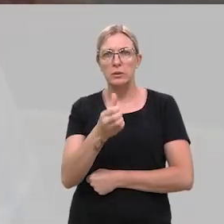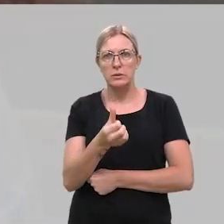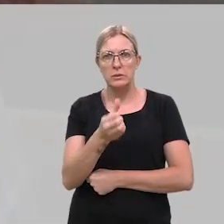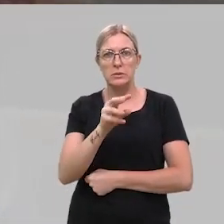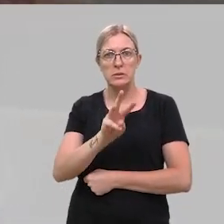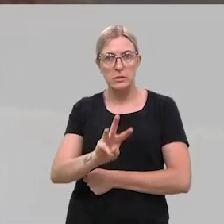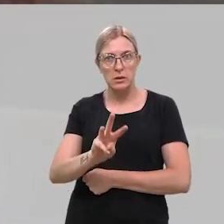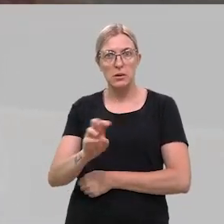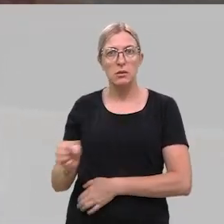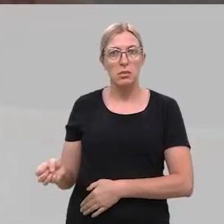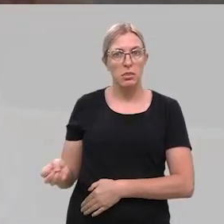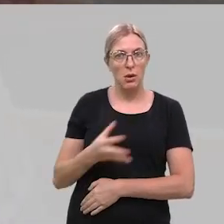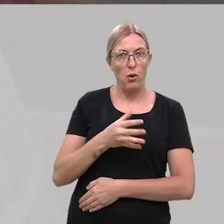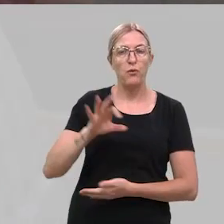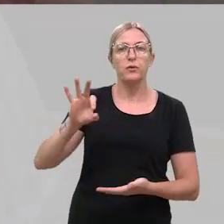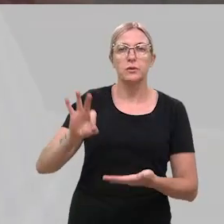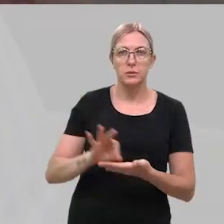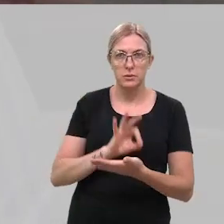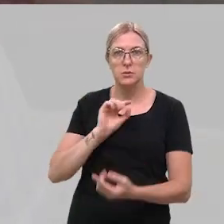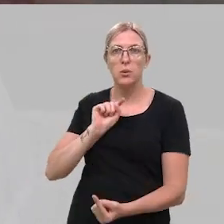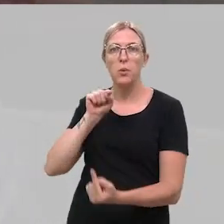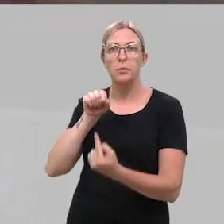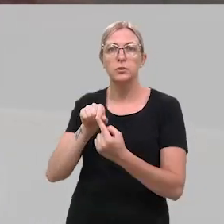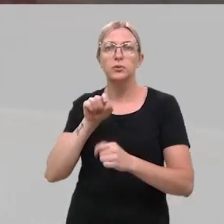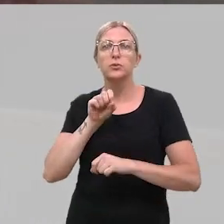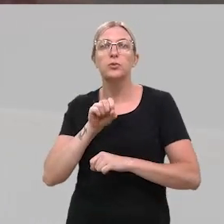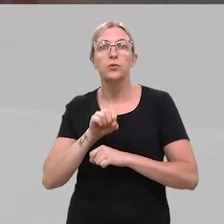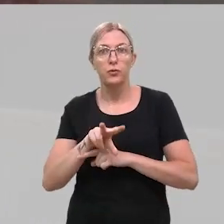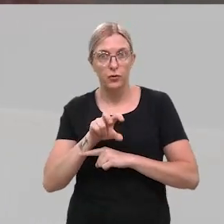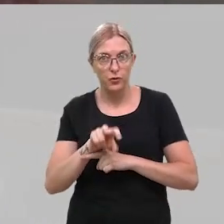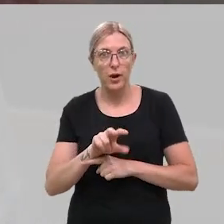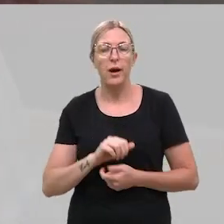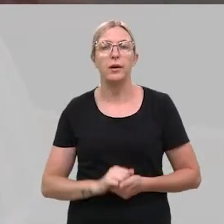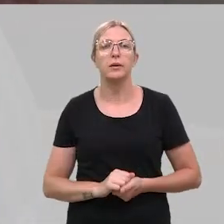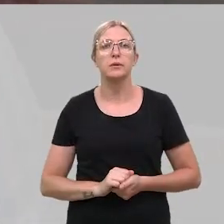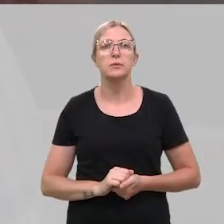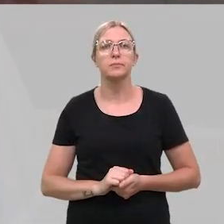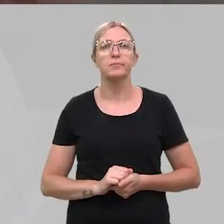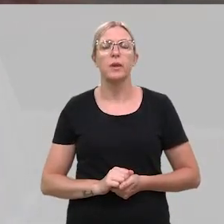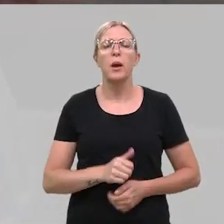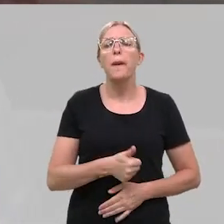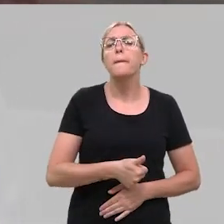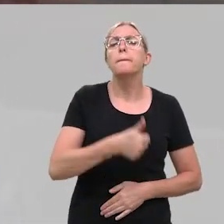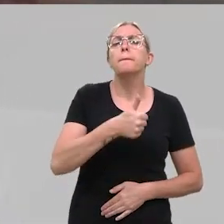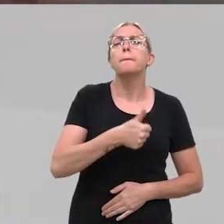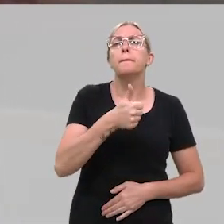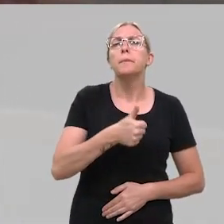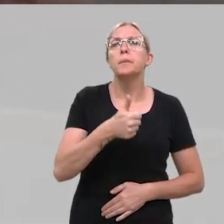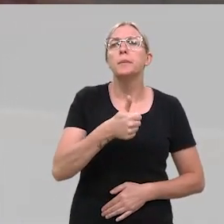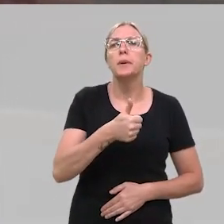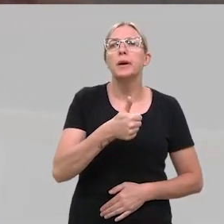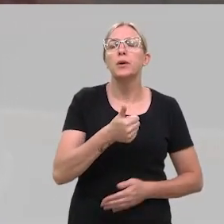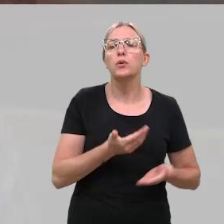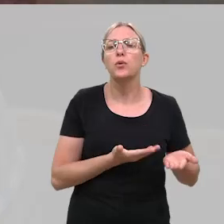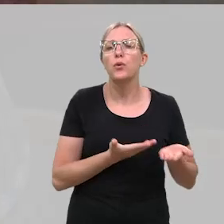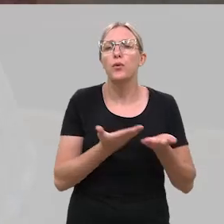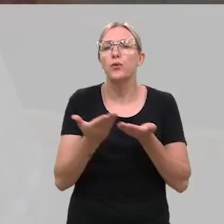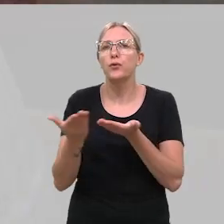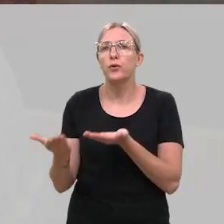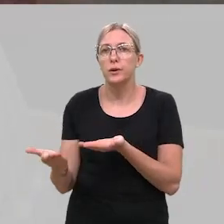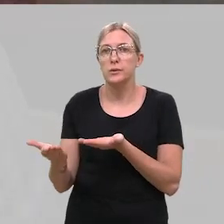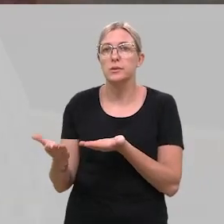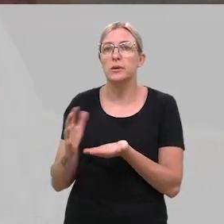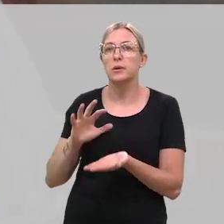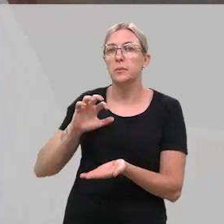1363 novas inscrições para as vagas então destas 1363 nós vamos alocar